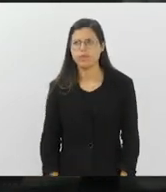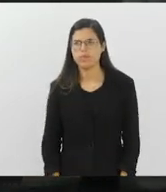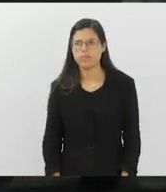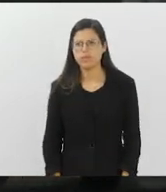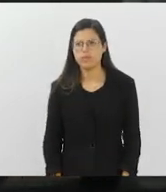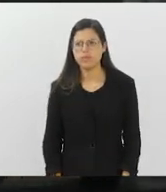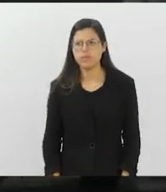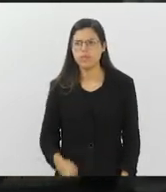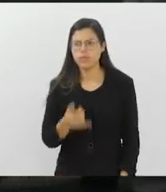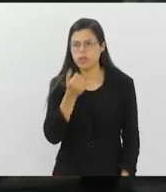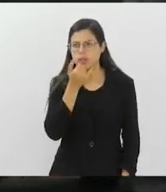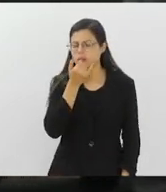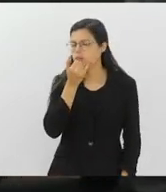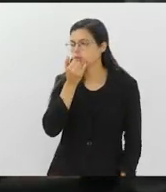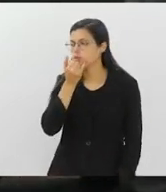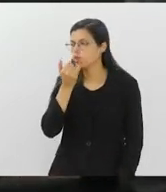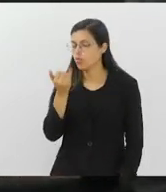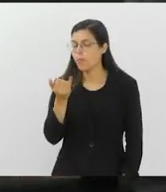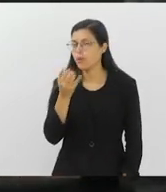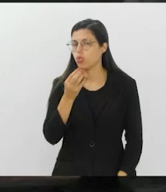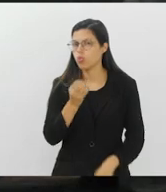temos... Desculpa, doutor.